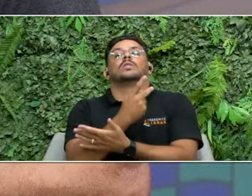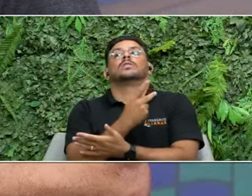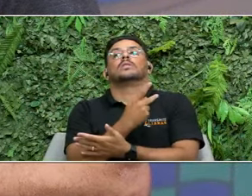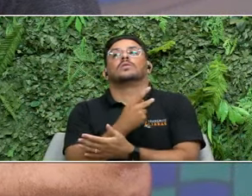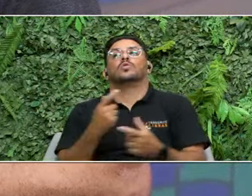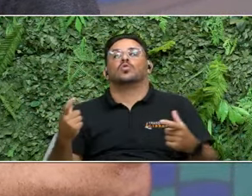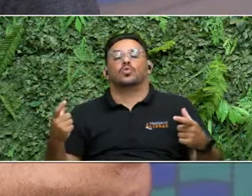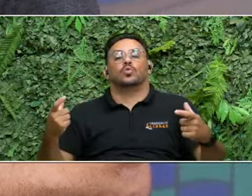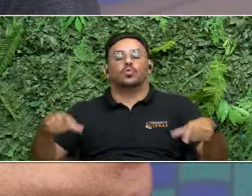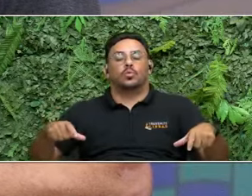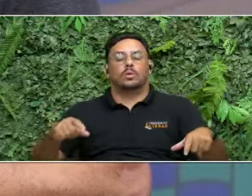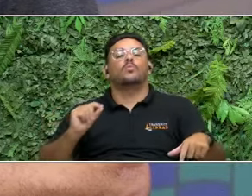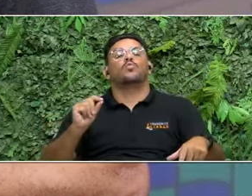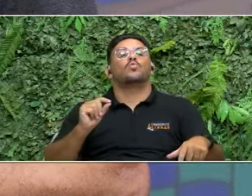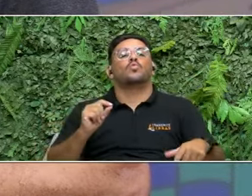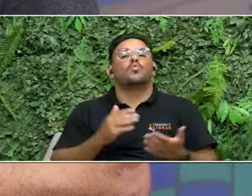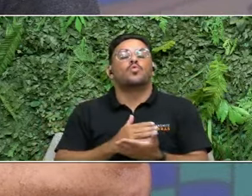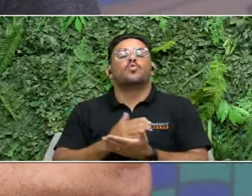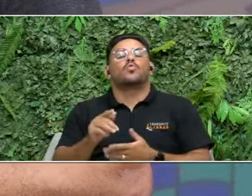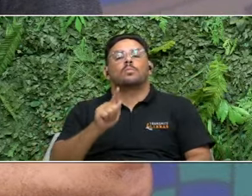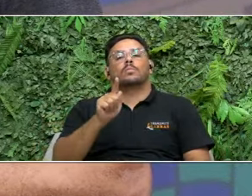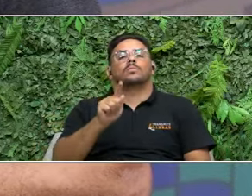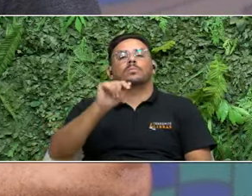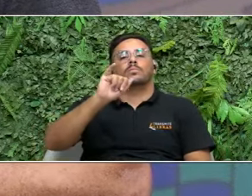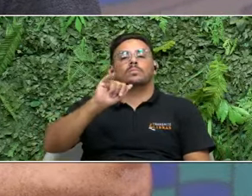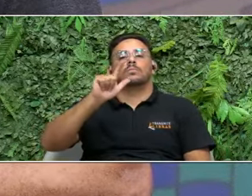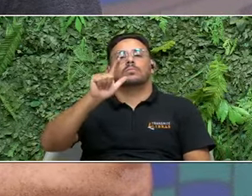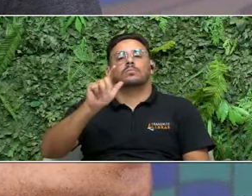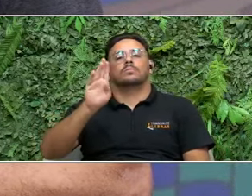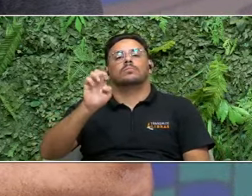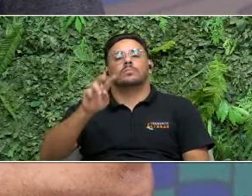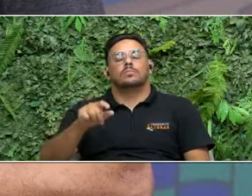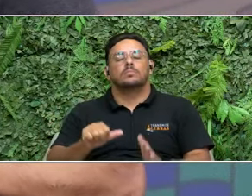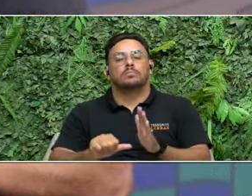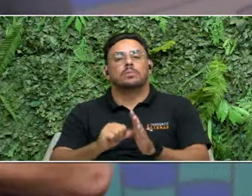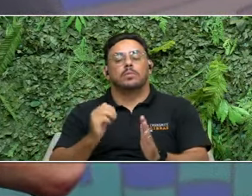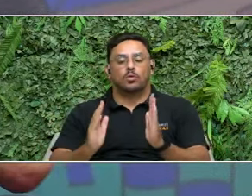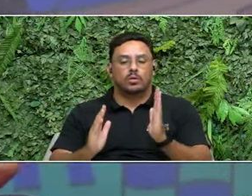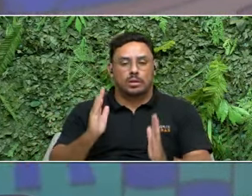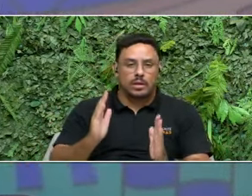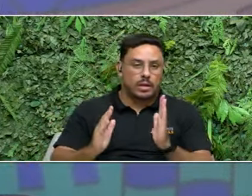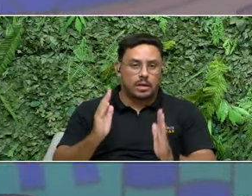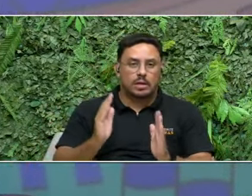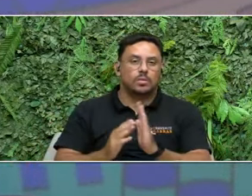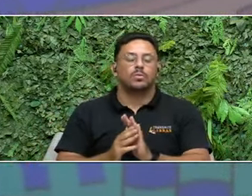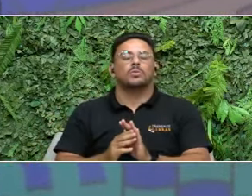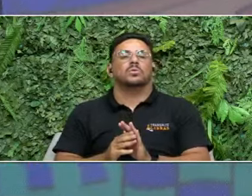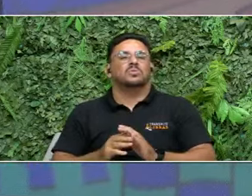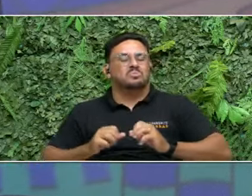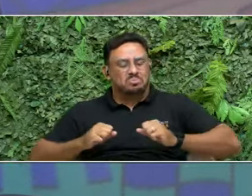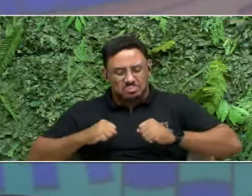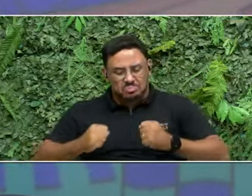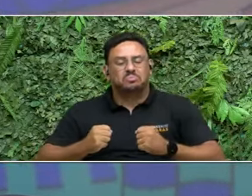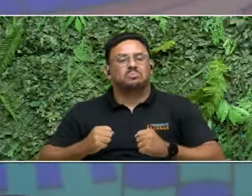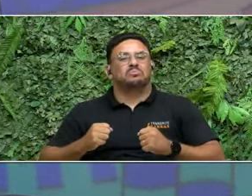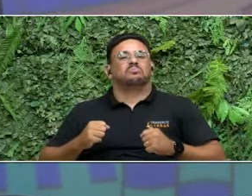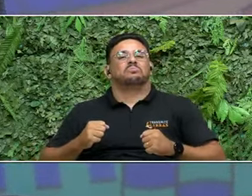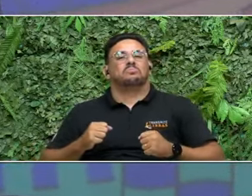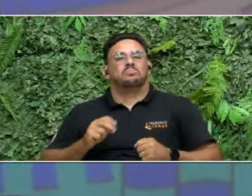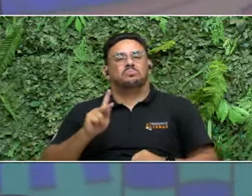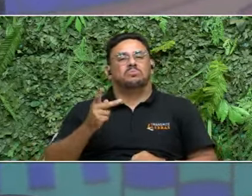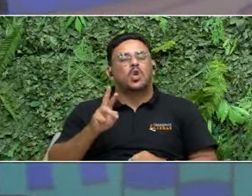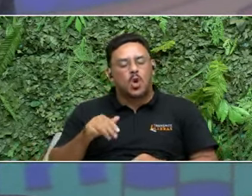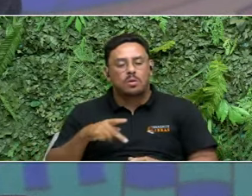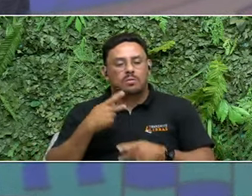campo começar com Gilbert para esse primeiro tempo um primeiro tempo Avassalador do Atlético o hul